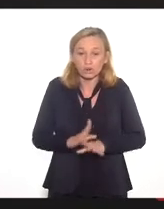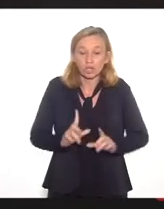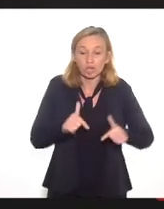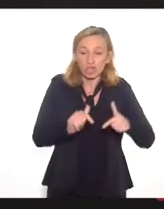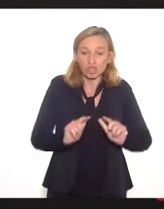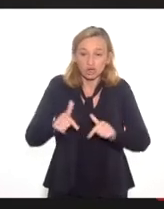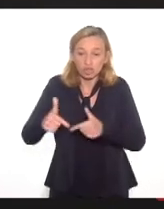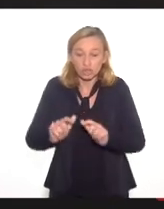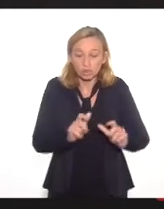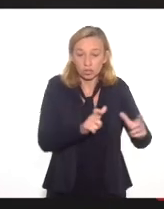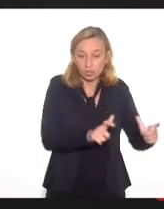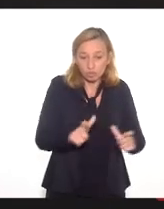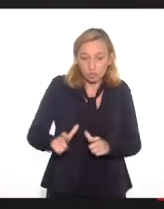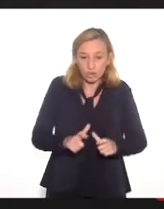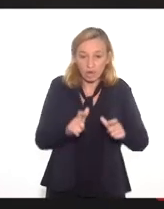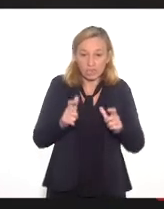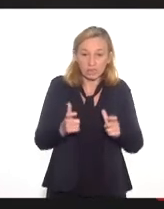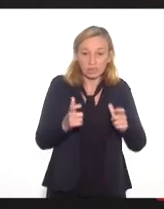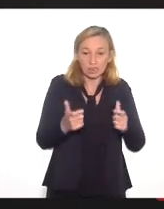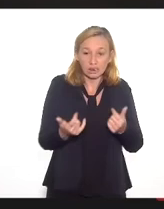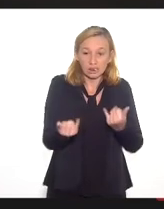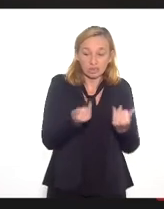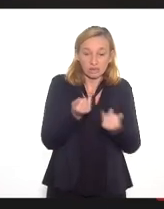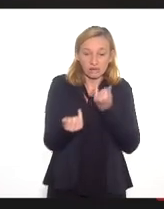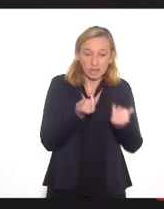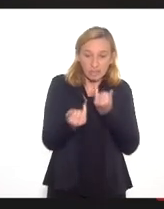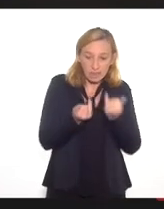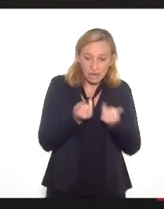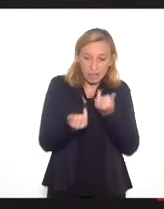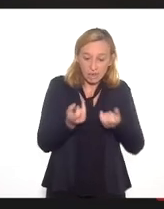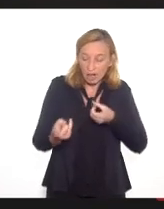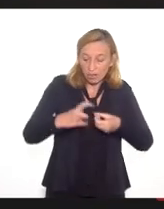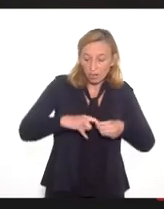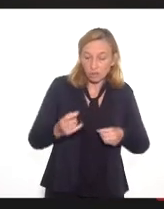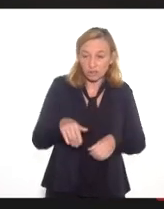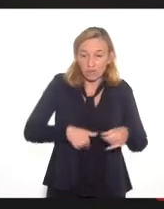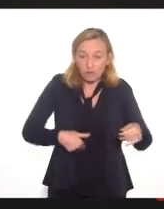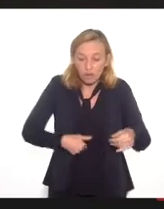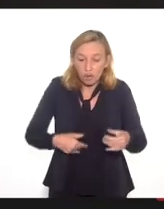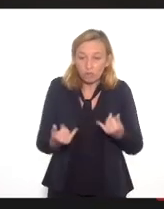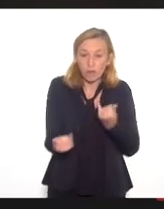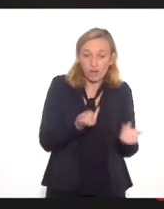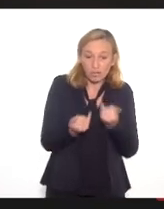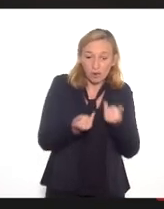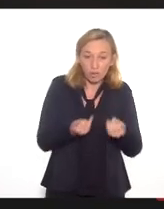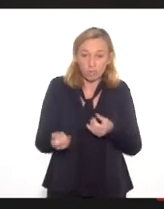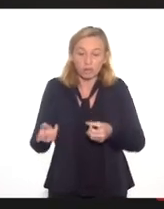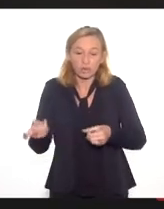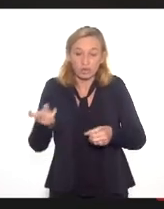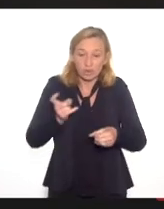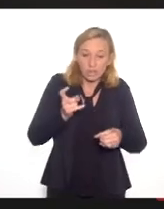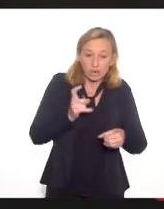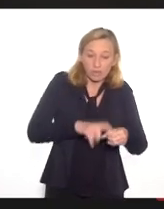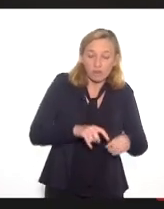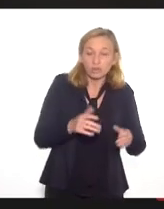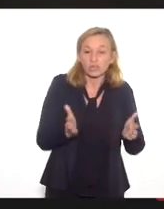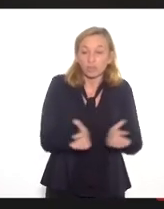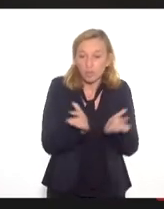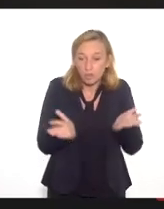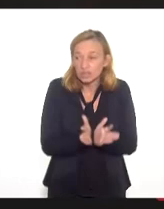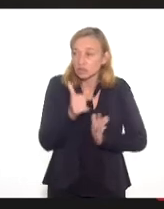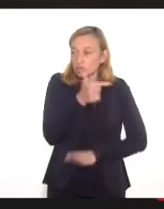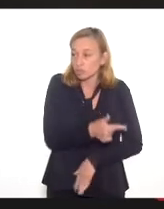territórios que começam a nos alertar em 2016 sobre a volta da fome a volta da extrema pobreza em 2017